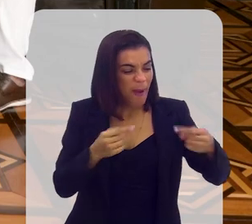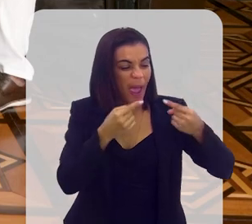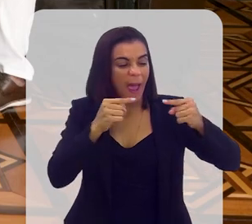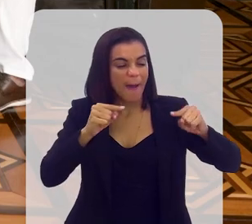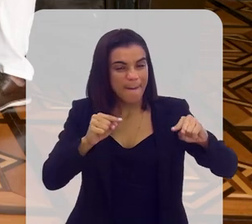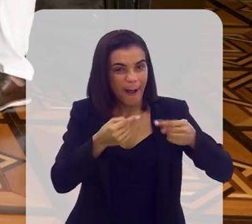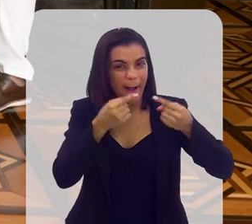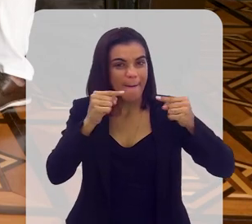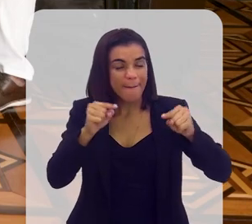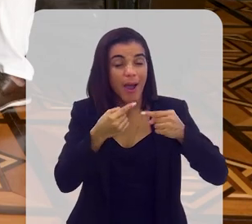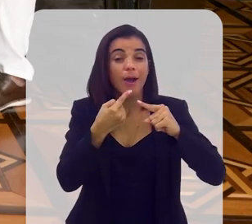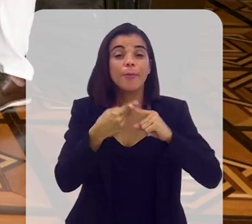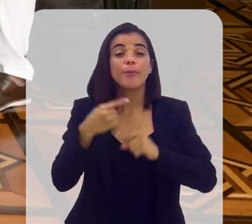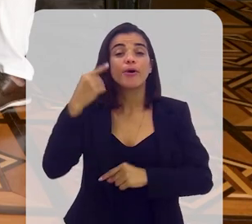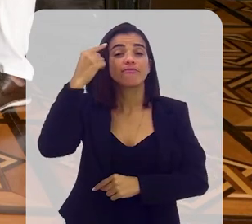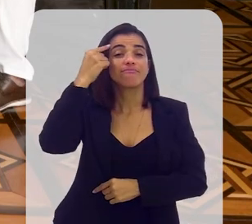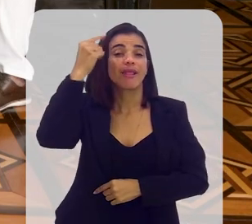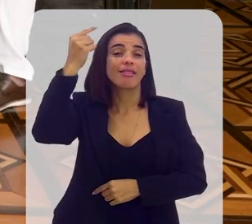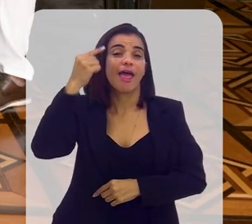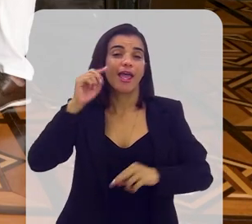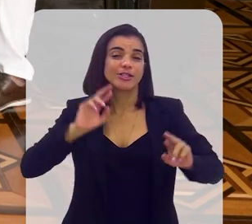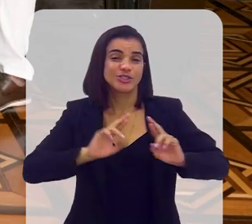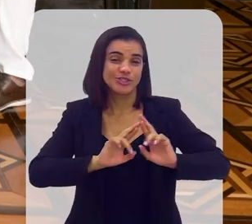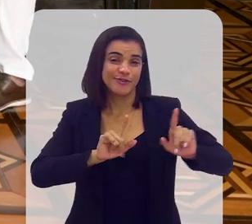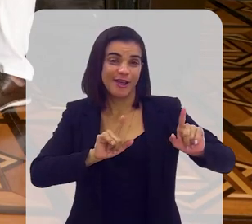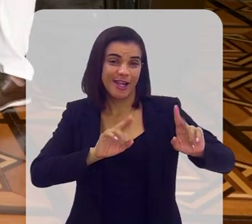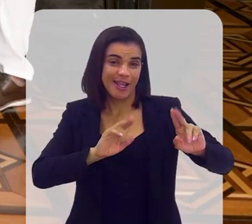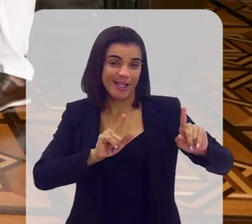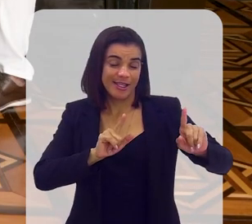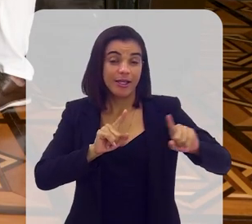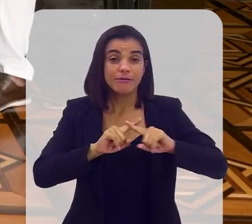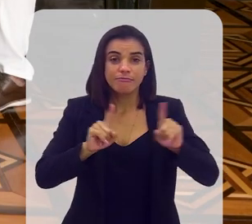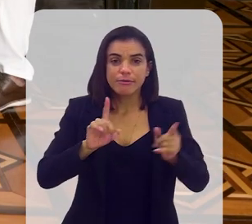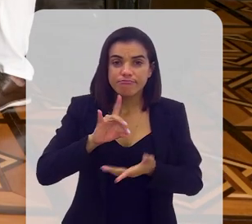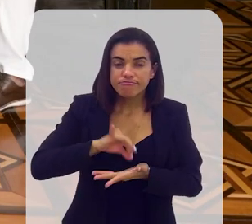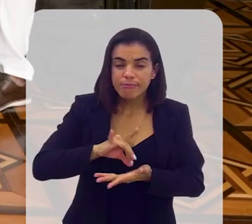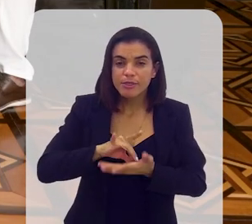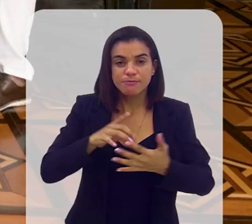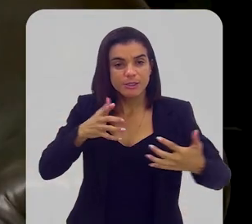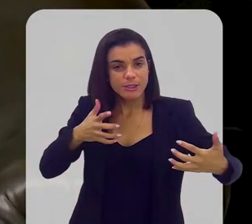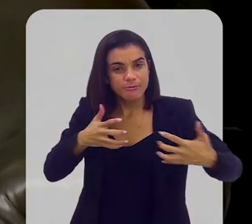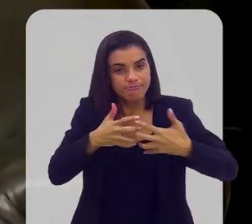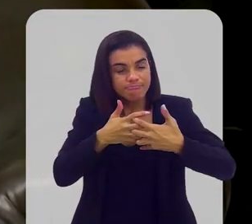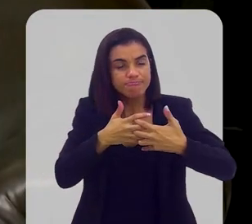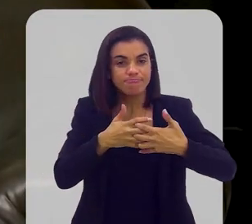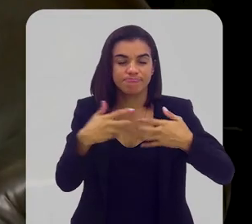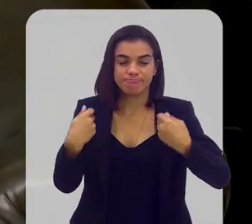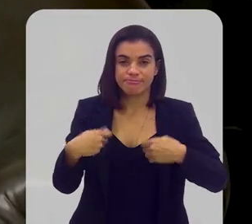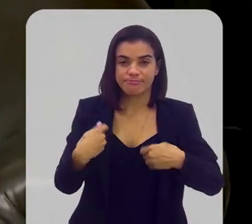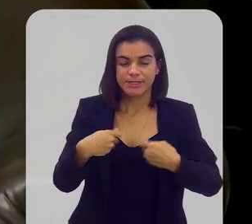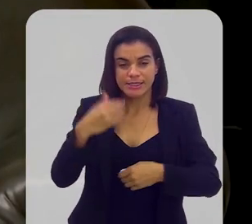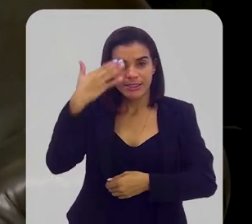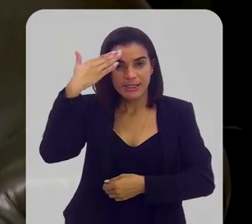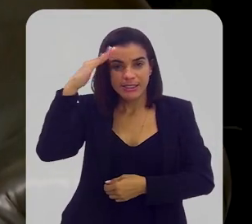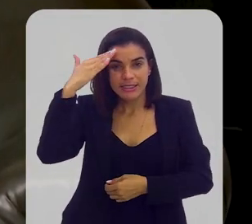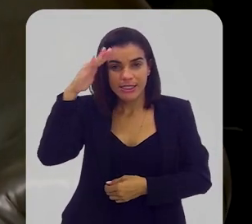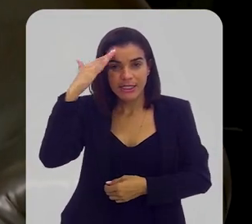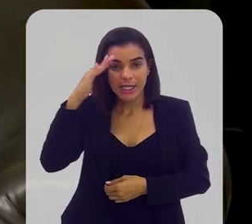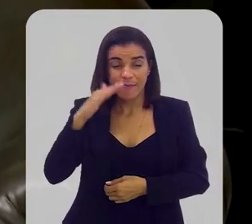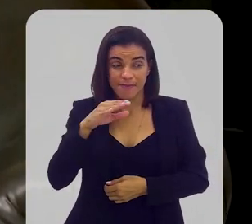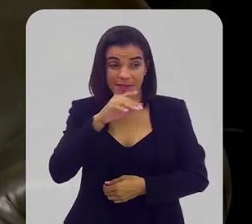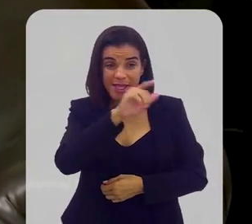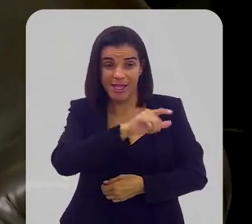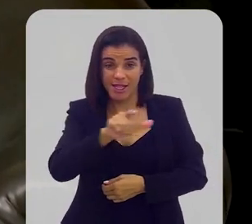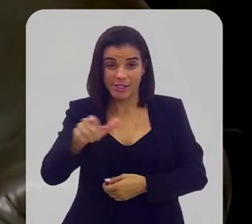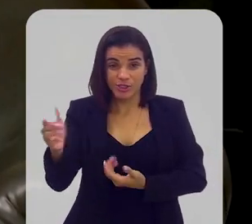frente por conta das ideias, né? Sim, isso é verdade. São diferentes, mas a realidade é que a gente precisa se render. A gente precisa entender que